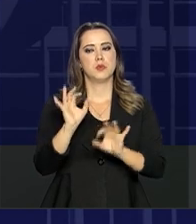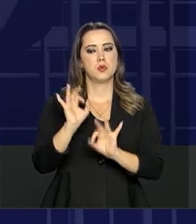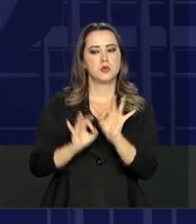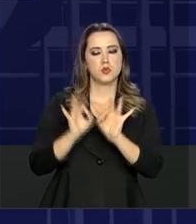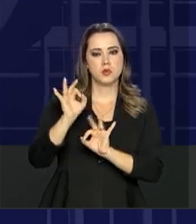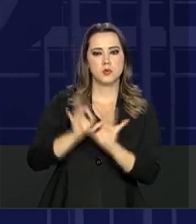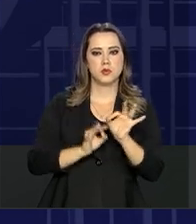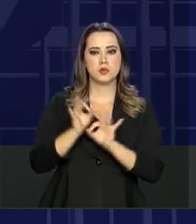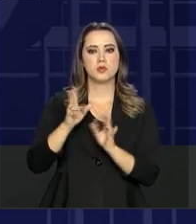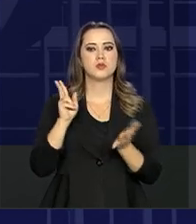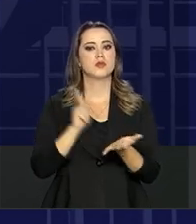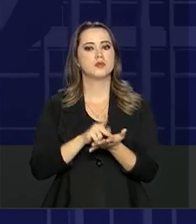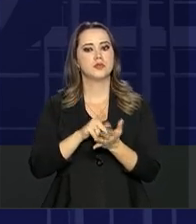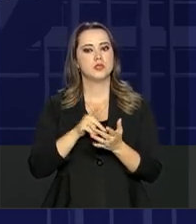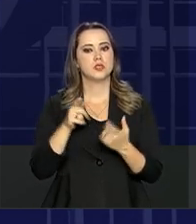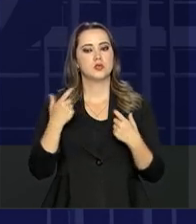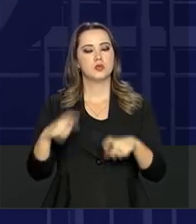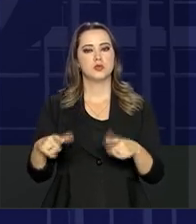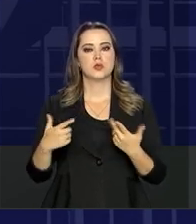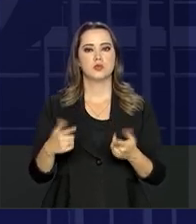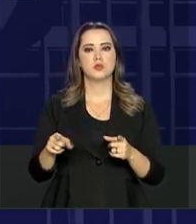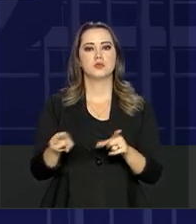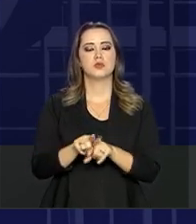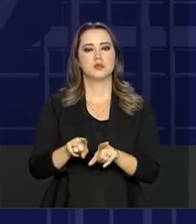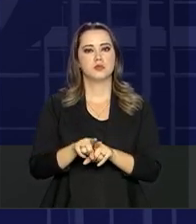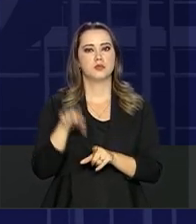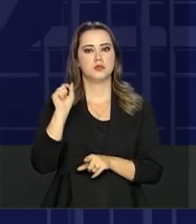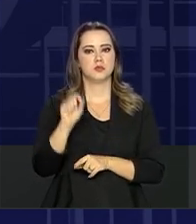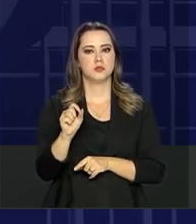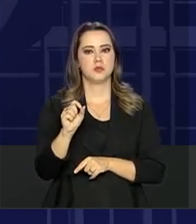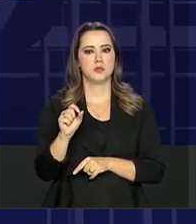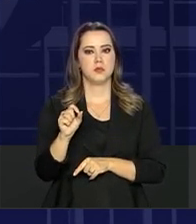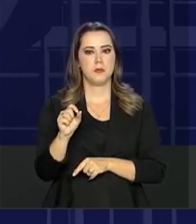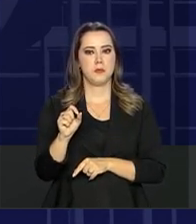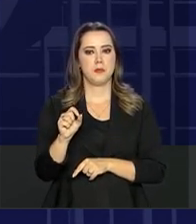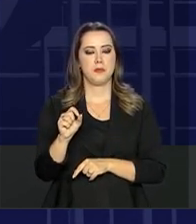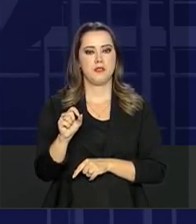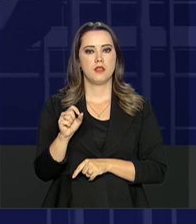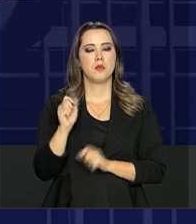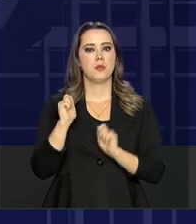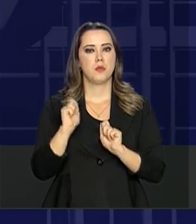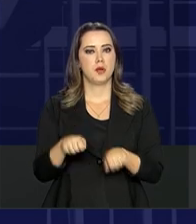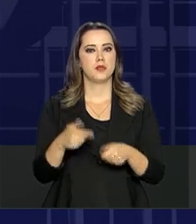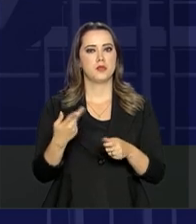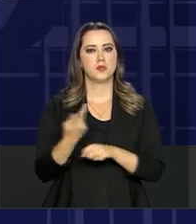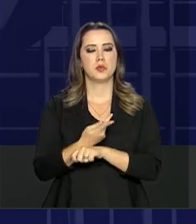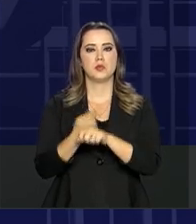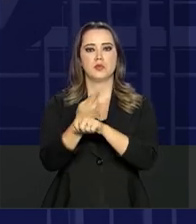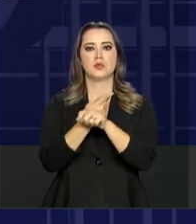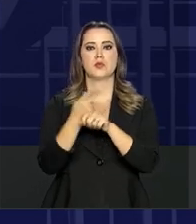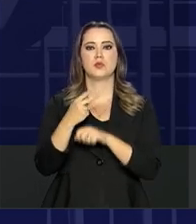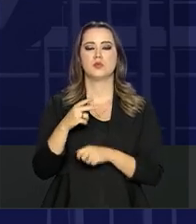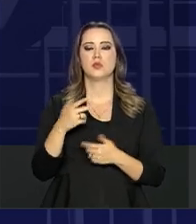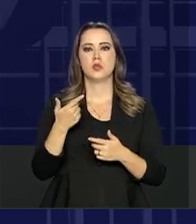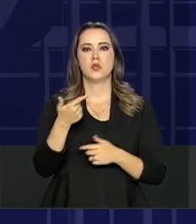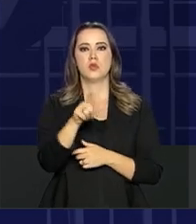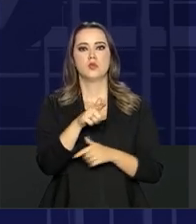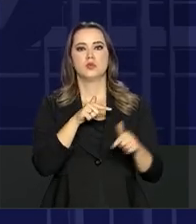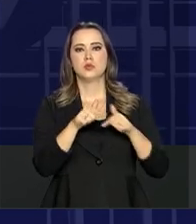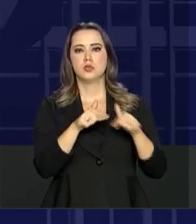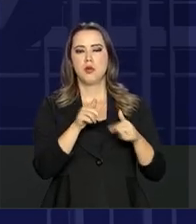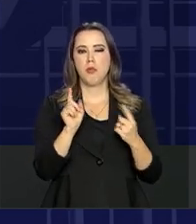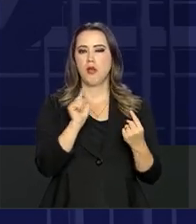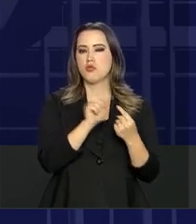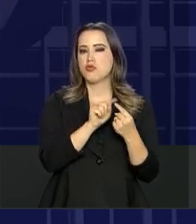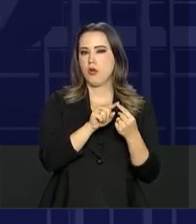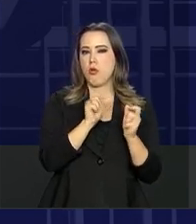adaptação à realidade local, inclusive para que eles possam buscar uma ocupação coerente com a